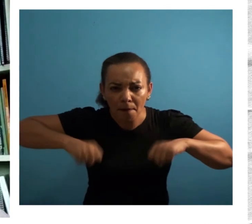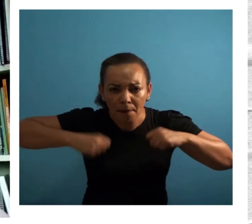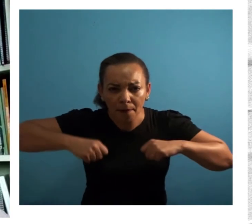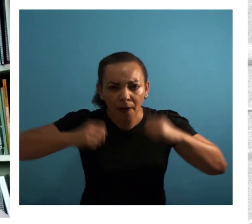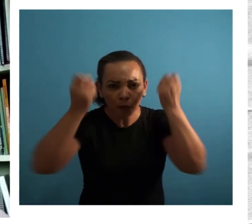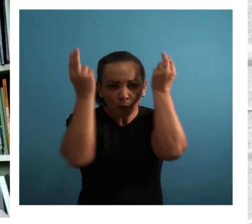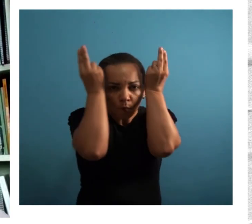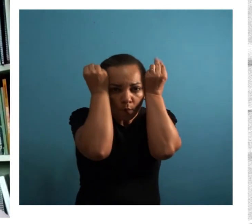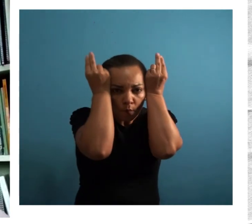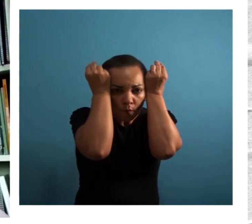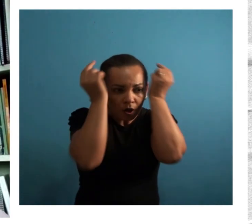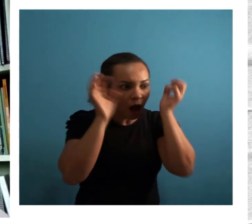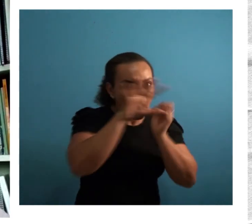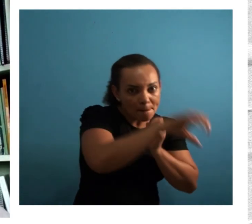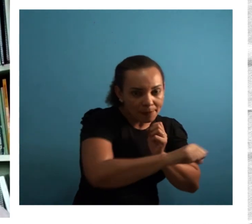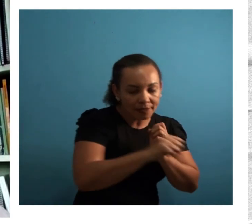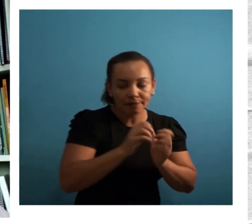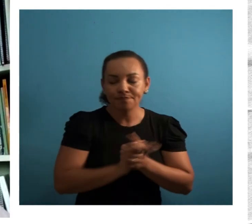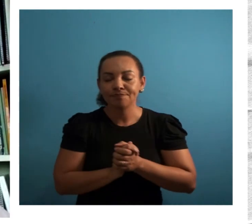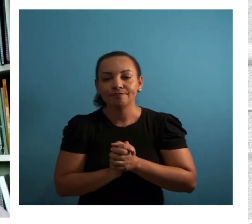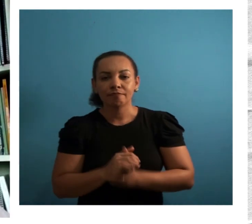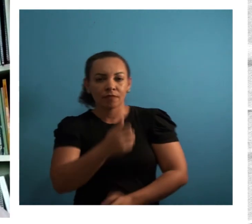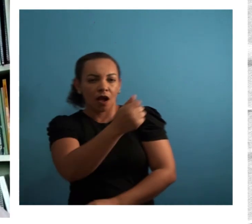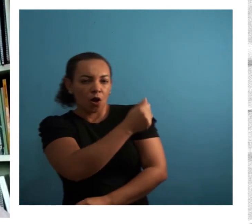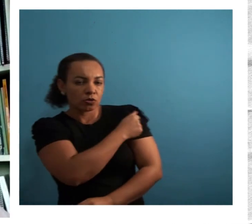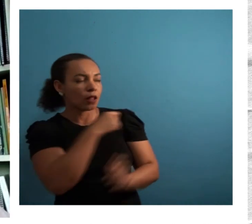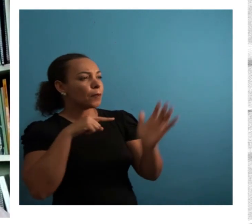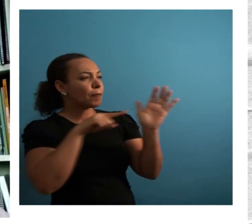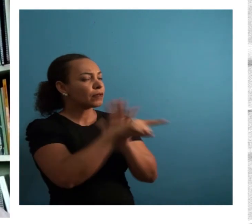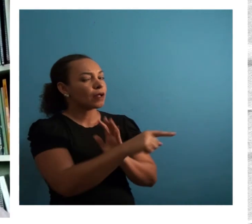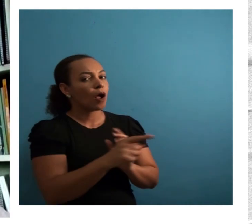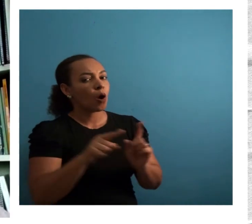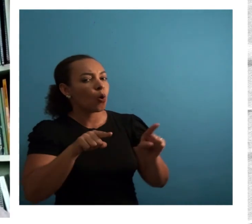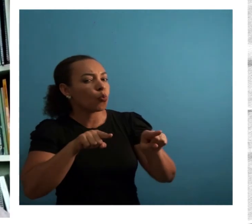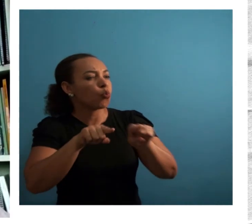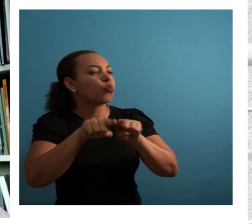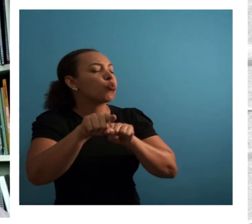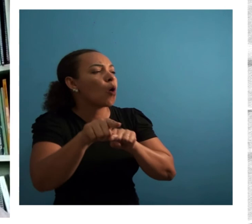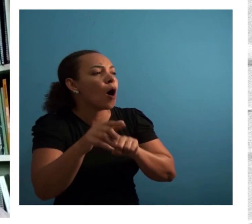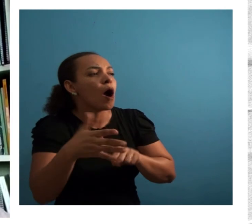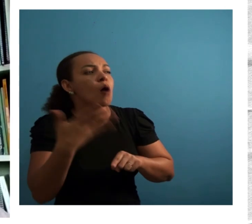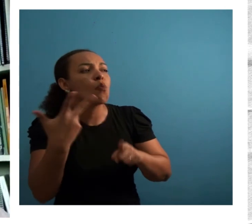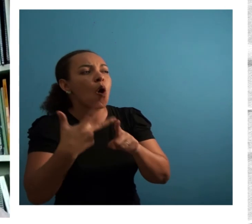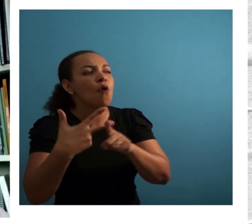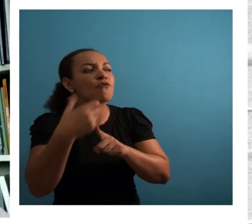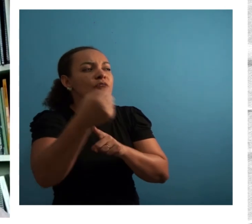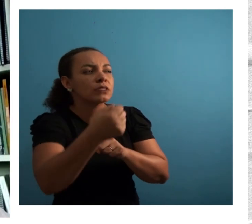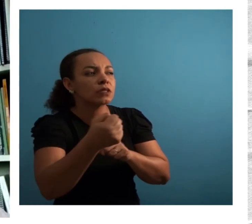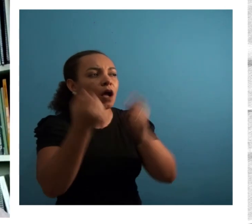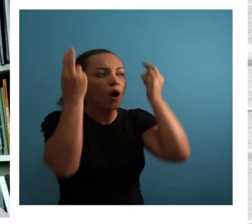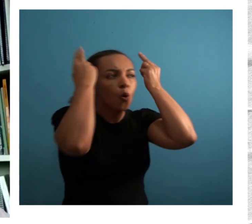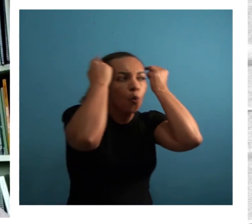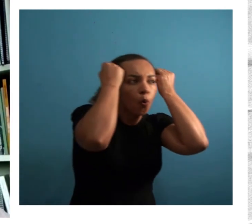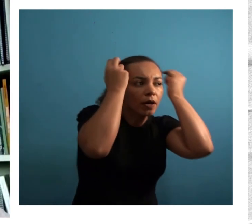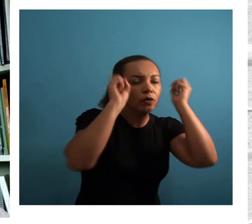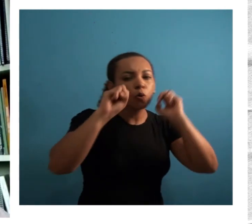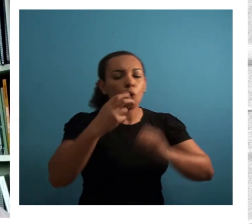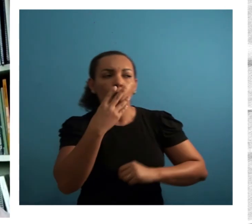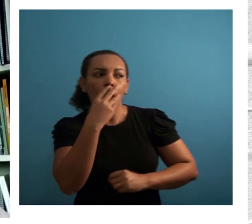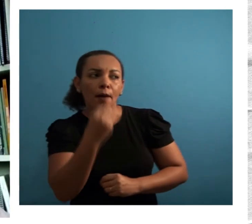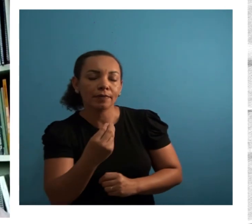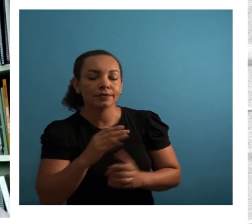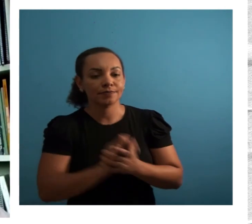perguntaram aos sabe o senhor é capaz de nos dizer qual dos dois será o vencedor e o sábio disse com muita naturalidade é o